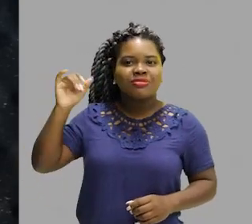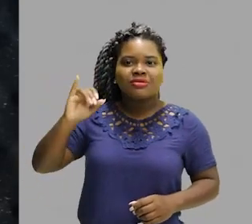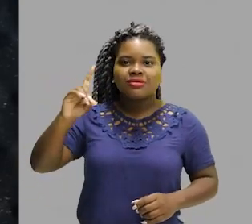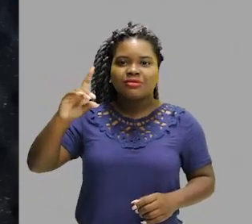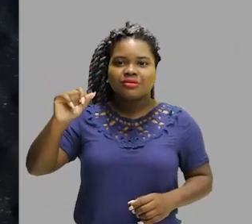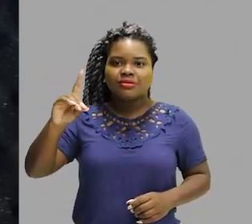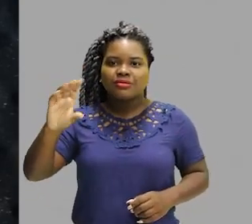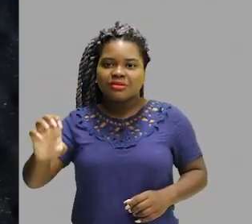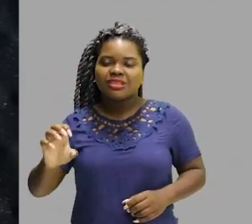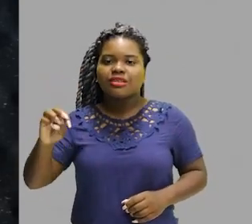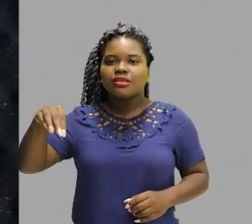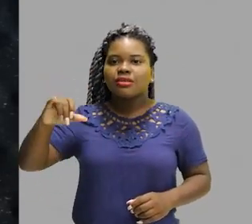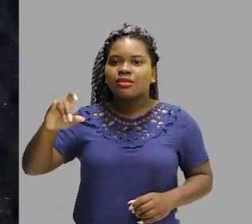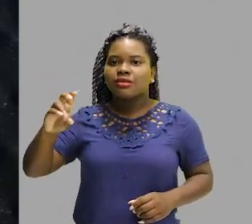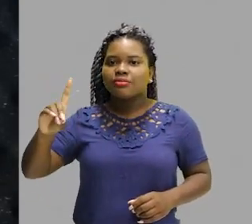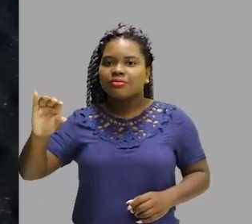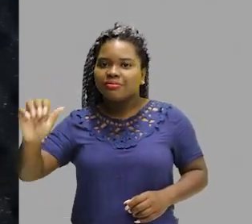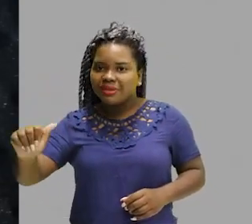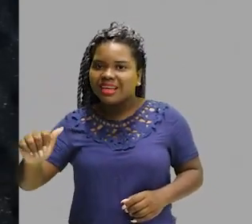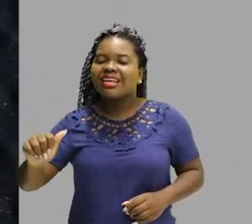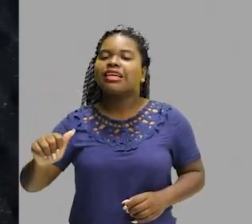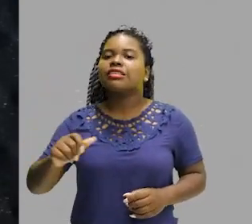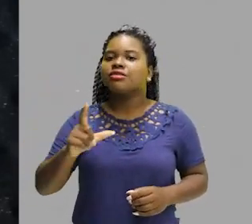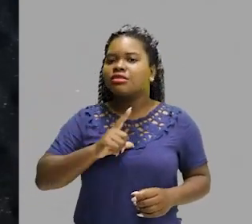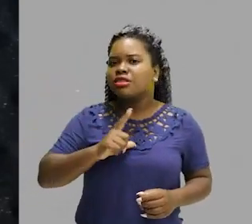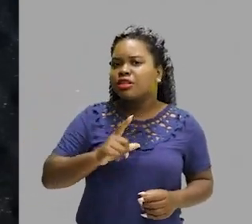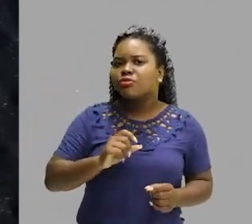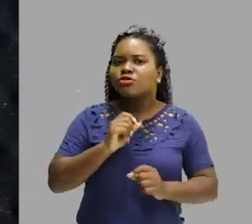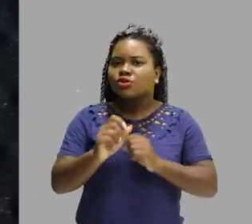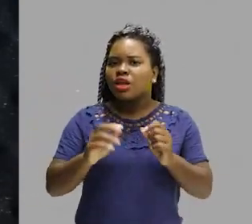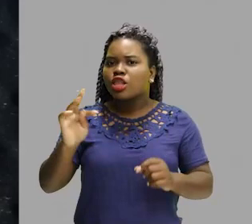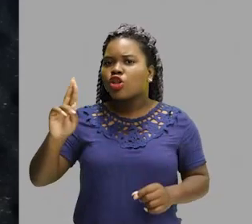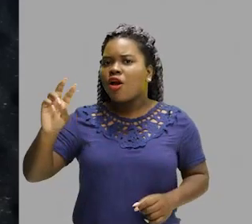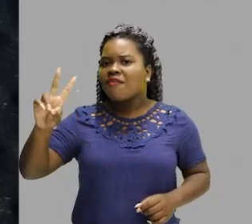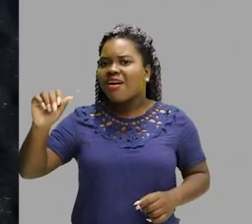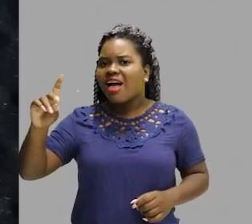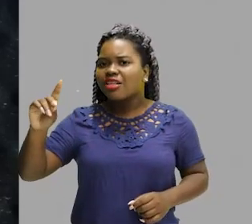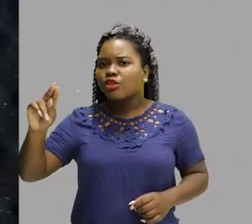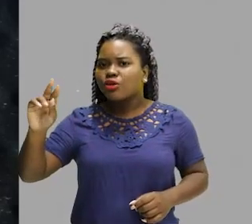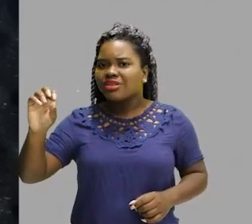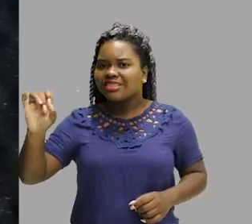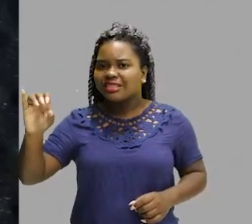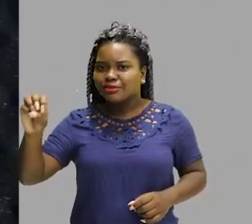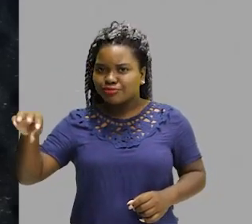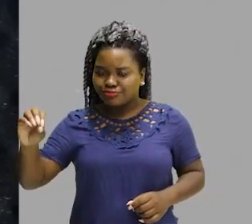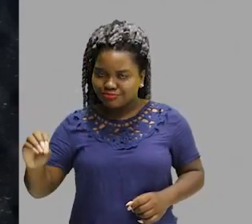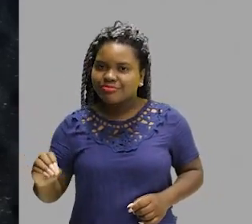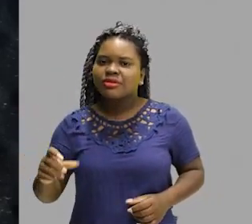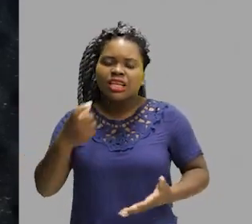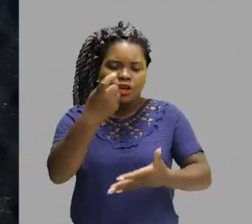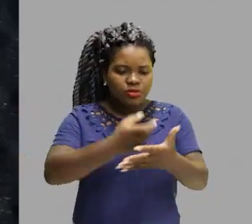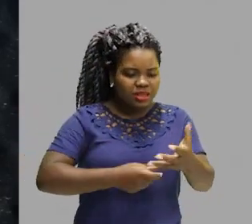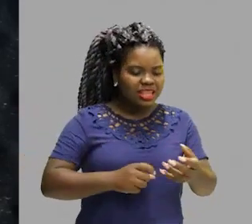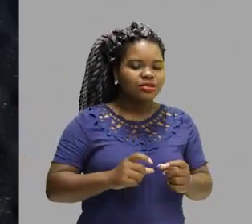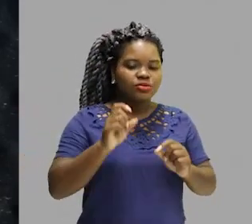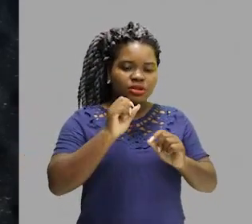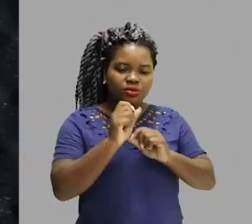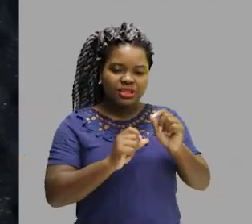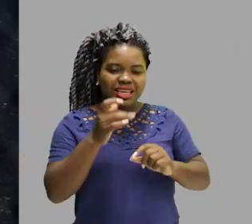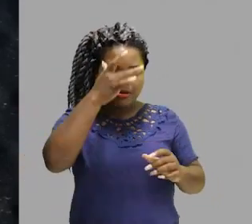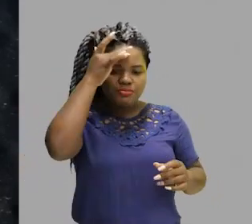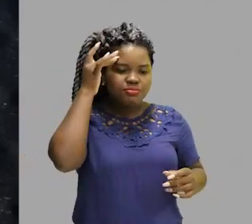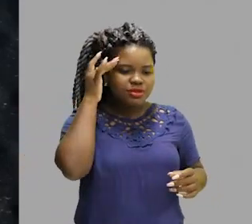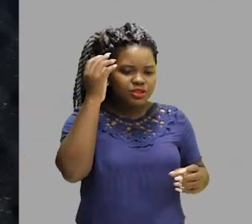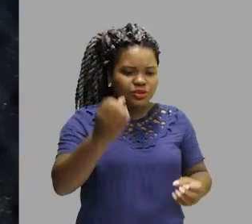Portugal, trovadorismo, cantiga de amigo, cantiga de amor, é disso aí, tá? E é um texto onde o autor expressa